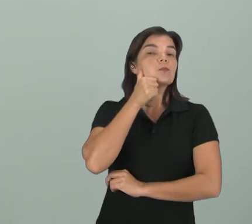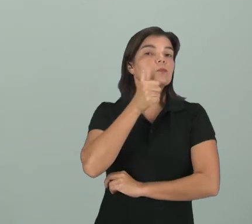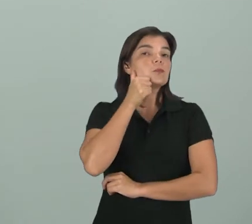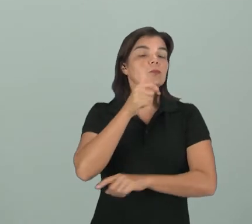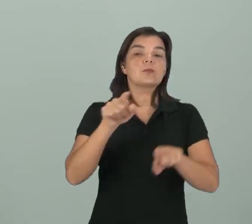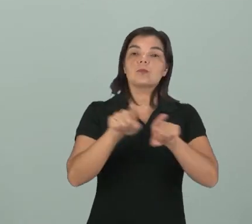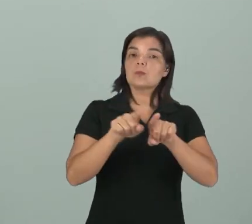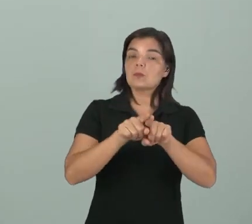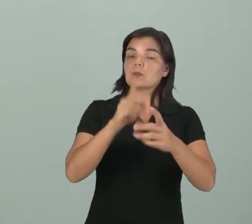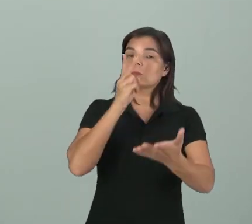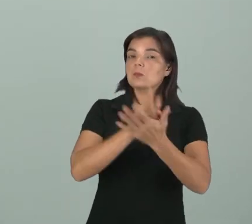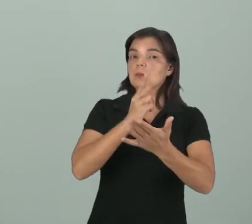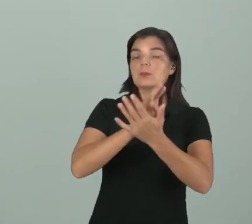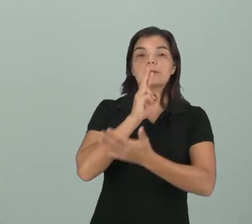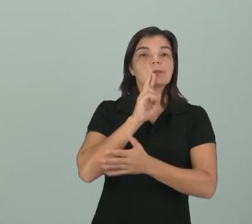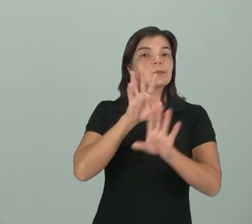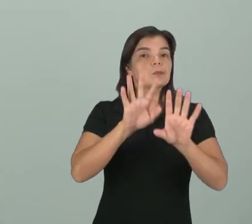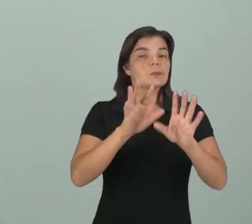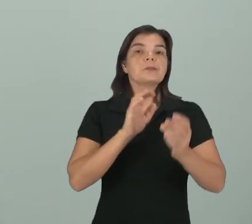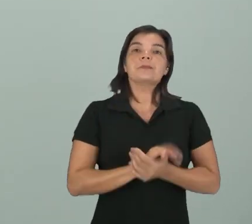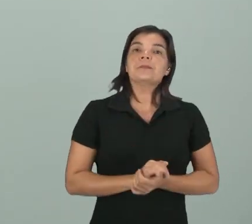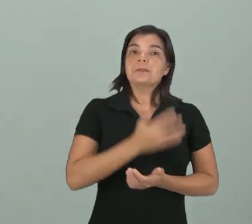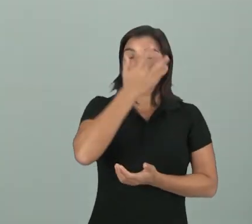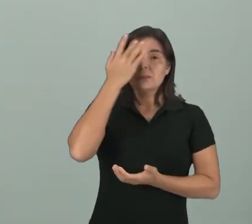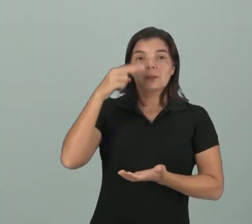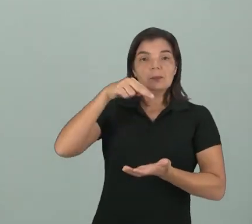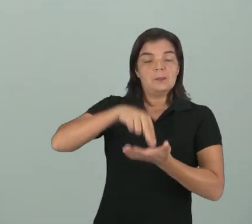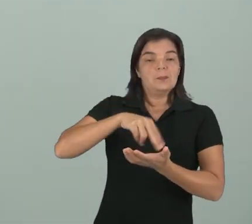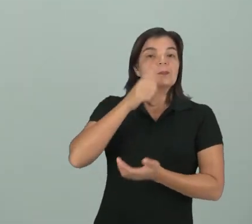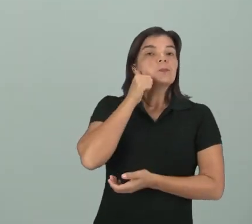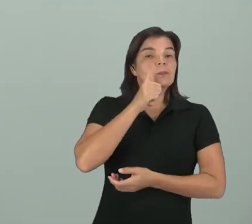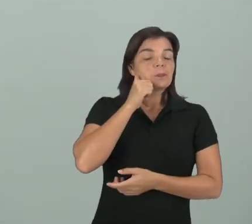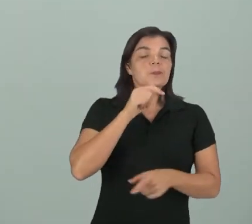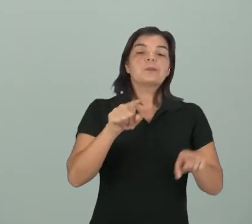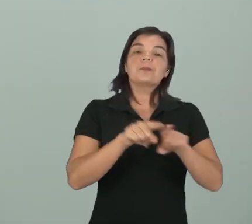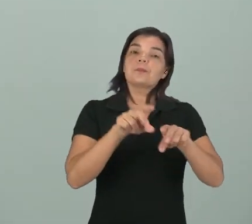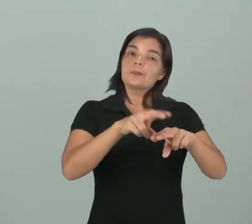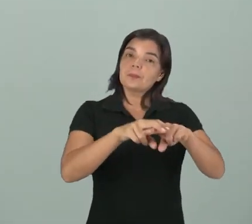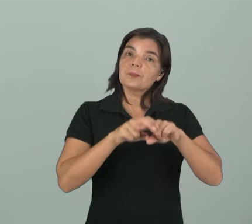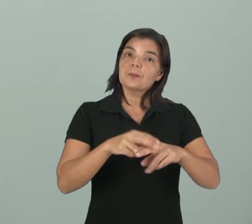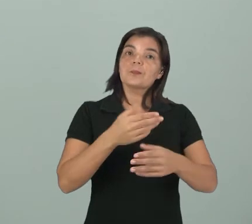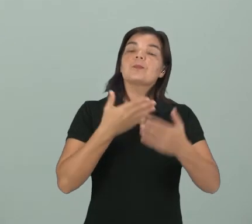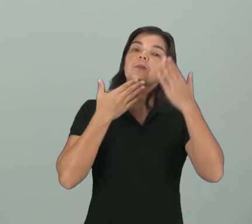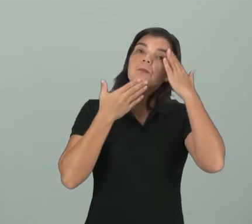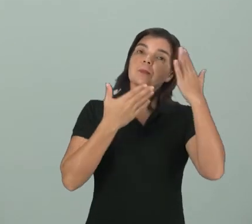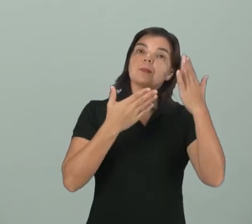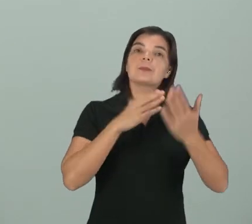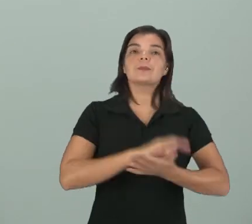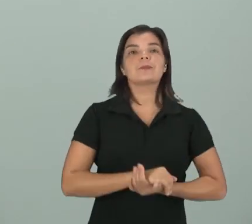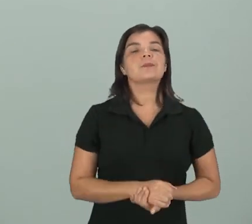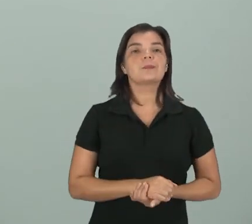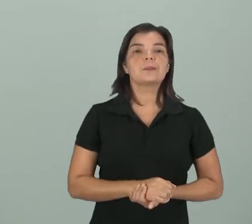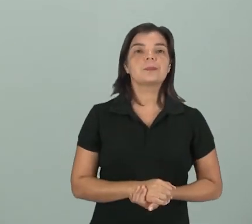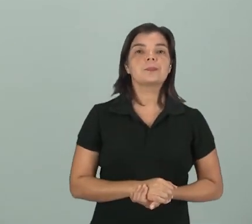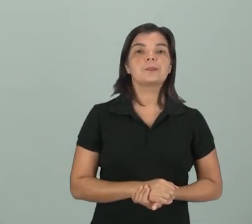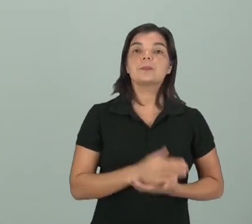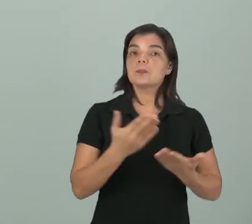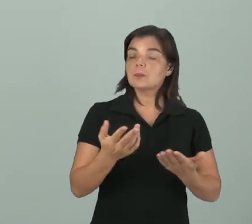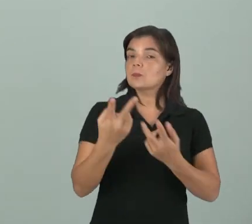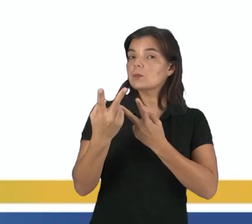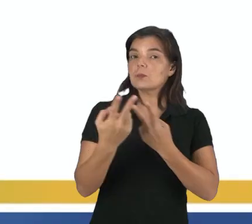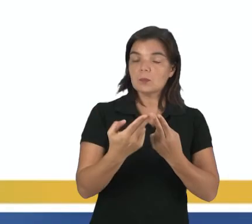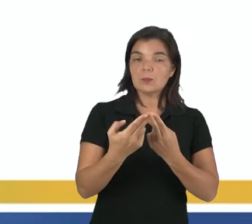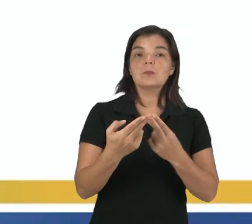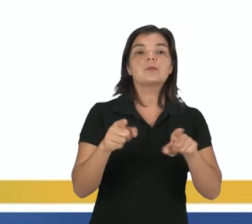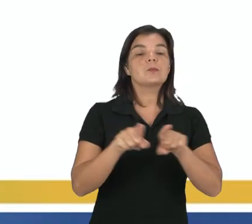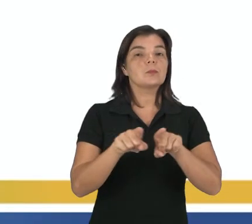responderá obrigada. É o que acontece com a personagem. Ela é do gênero feminino, por isso que ela diz obrigada. É o